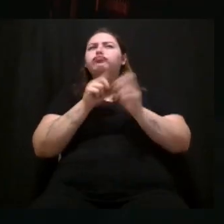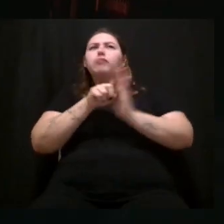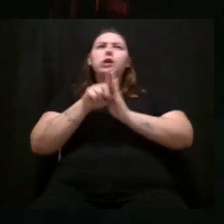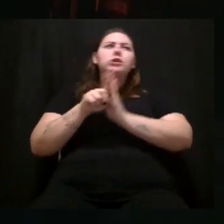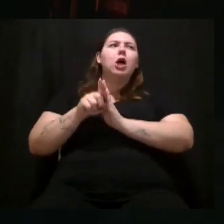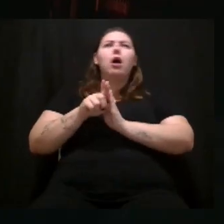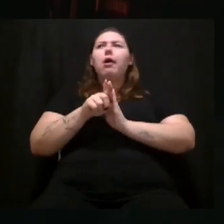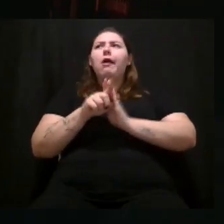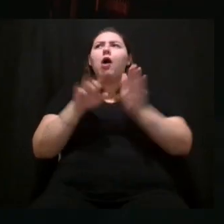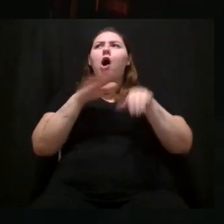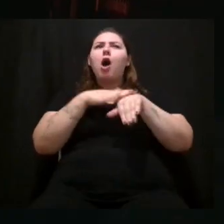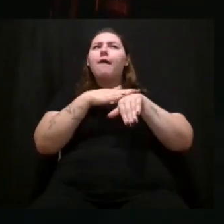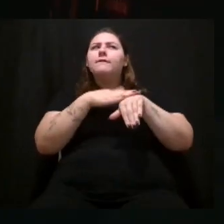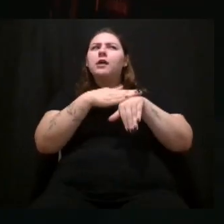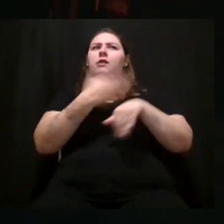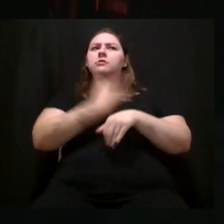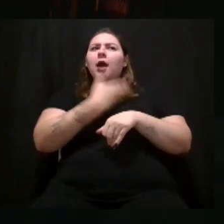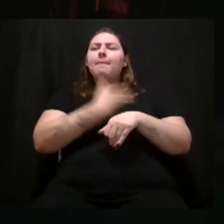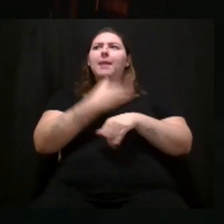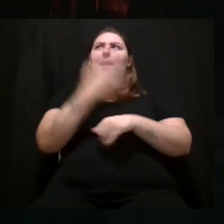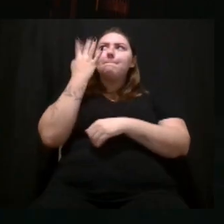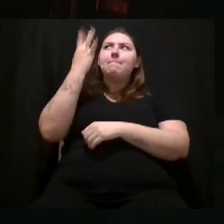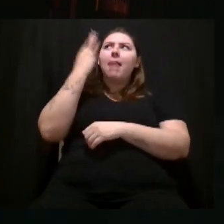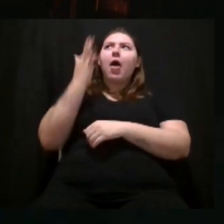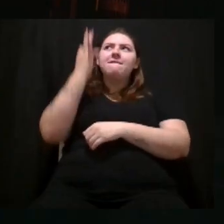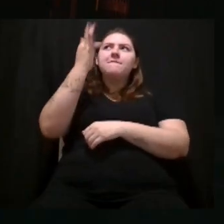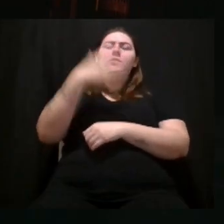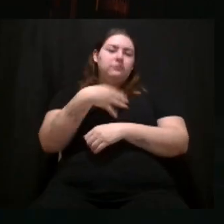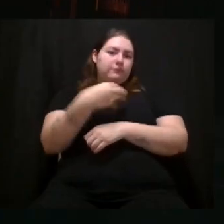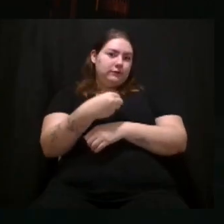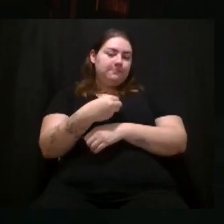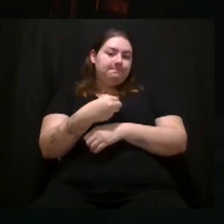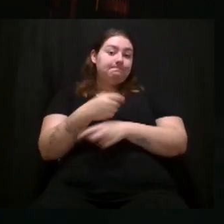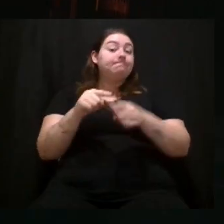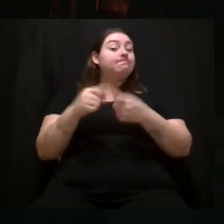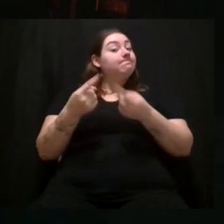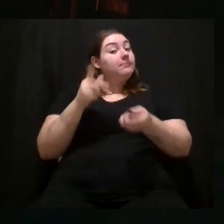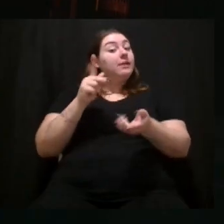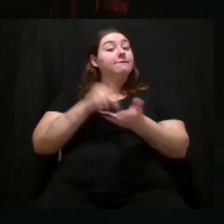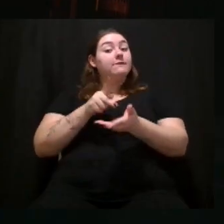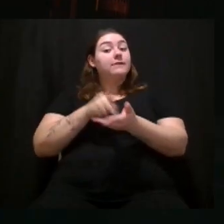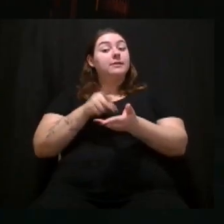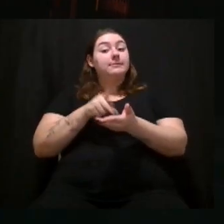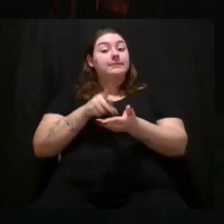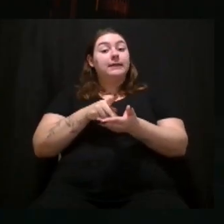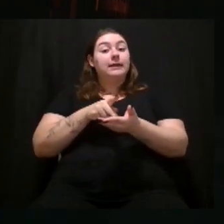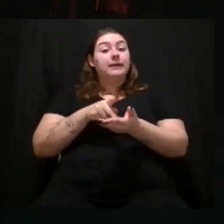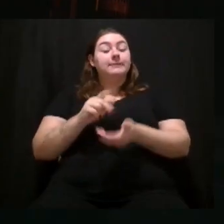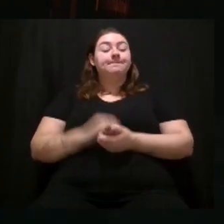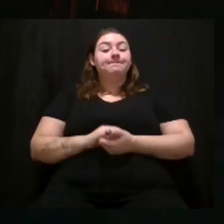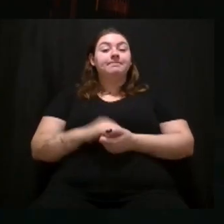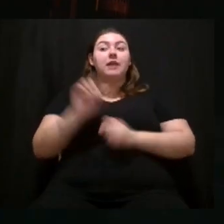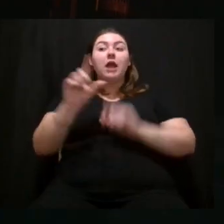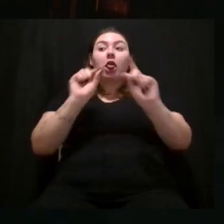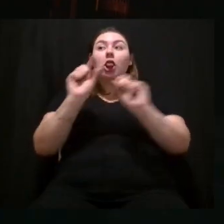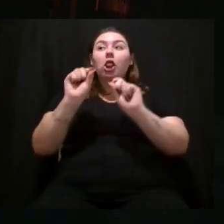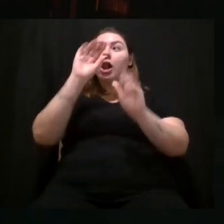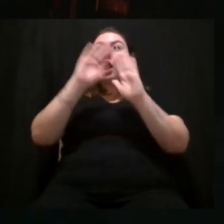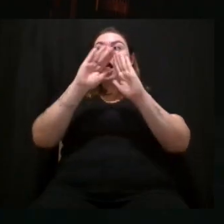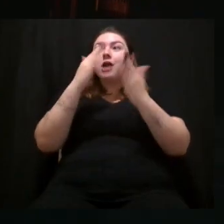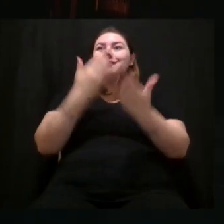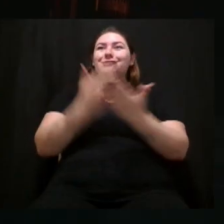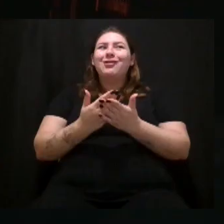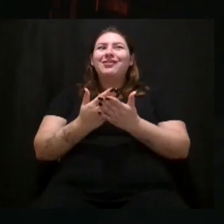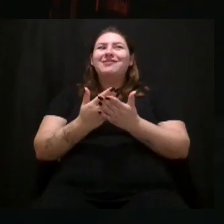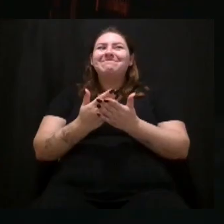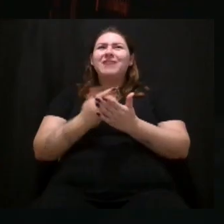e fazem planos para o futuro dos filhos. Mas a verdade é que a escolha da escola vai muito além dos rankings e